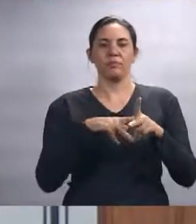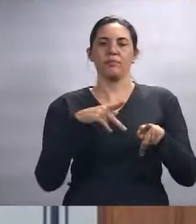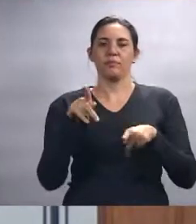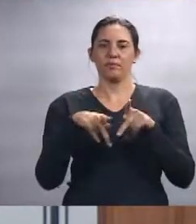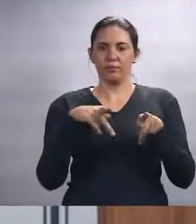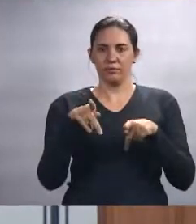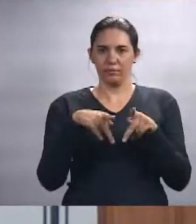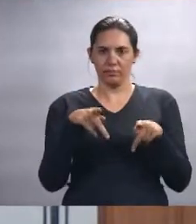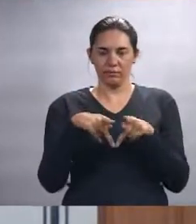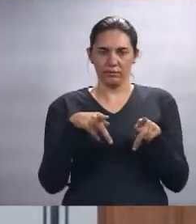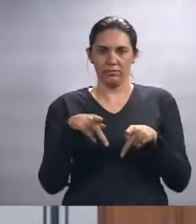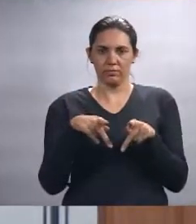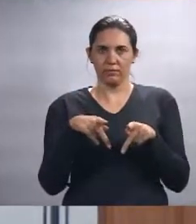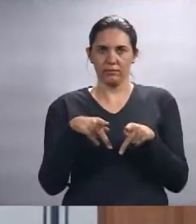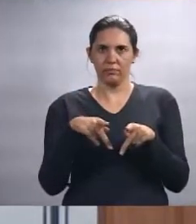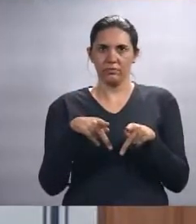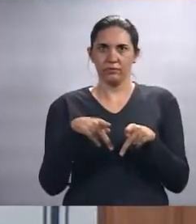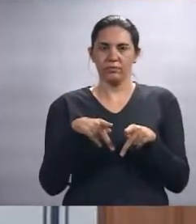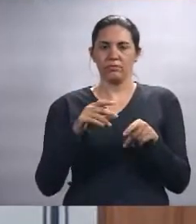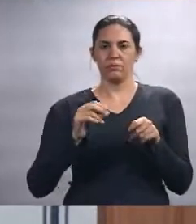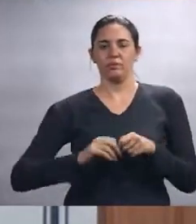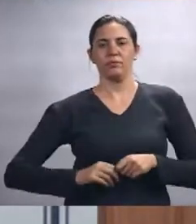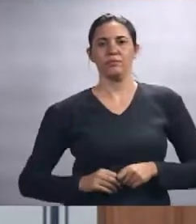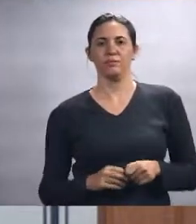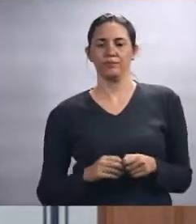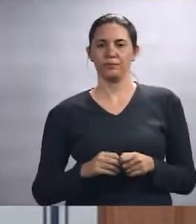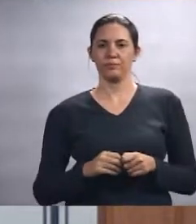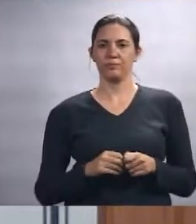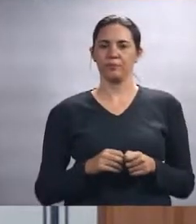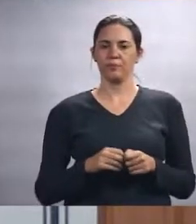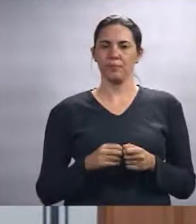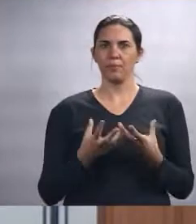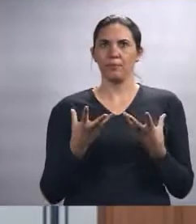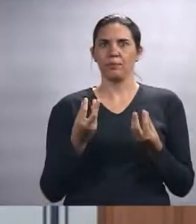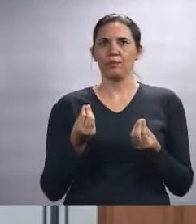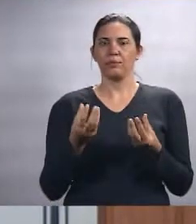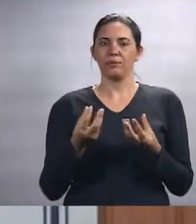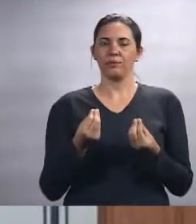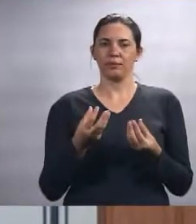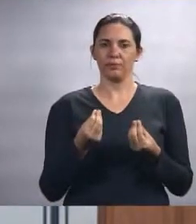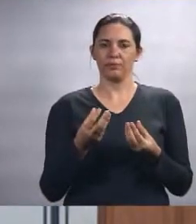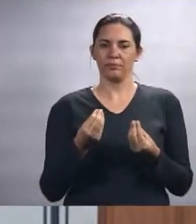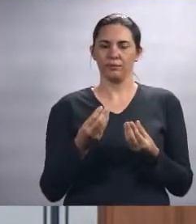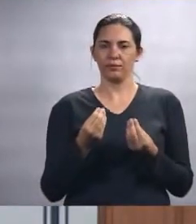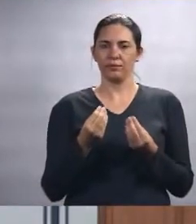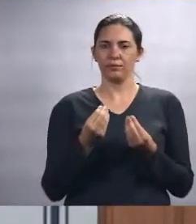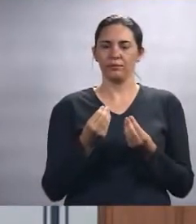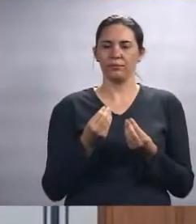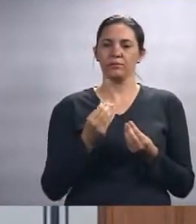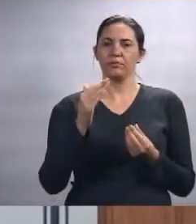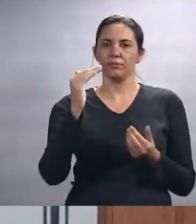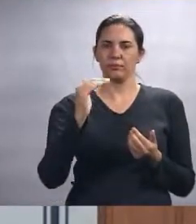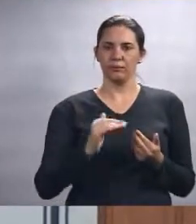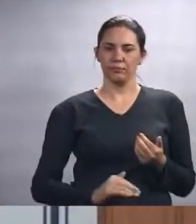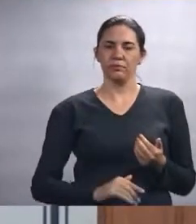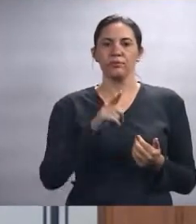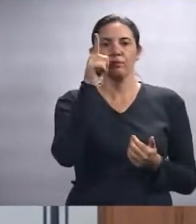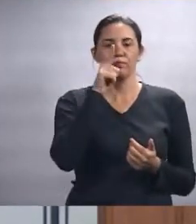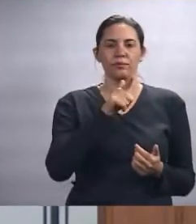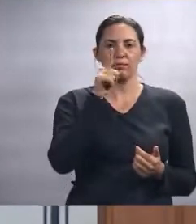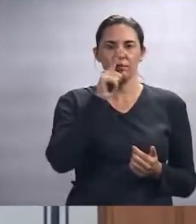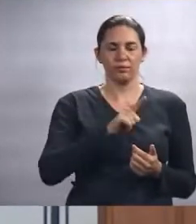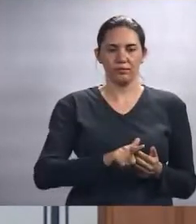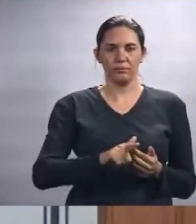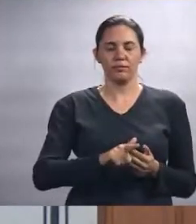que desempenham essas ações é infinitamente menor do benefício que essas